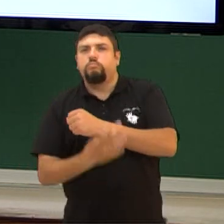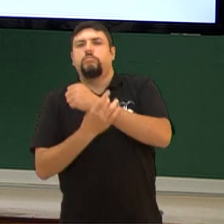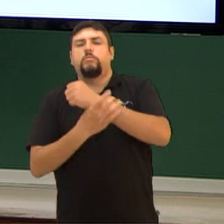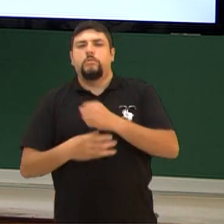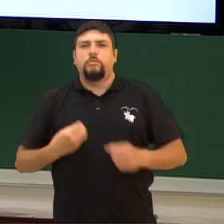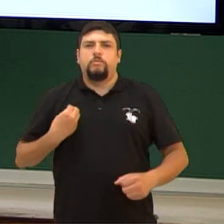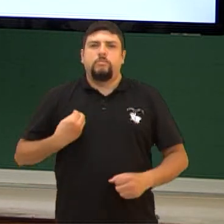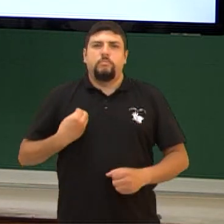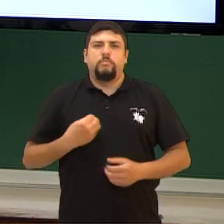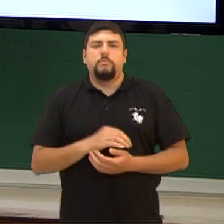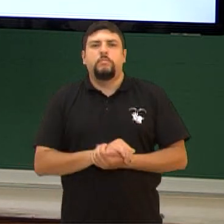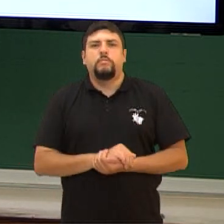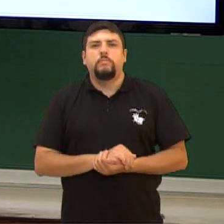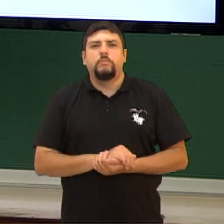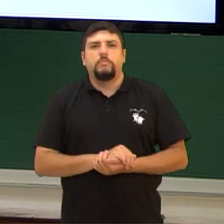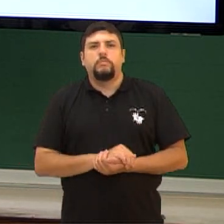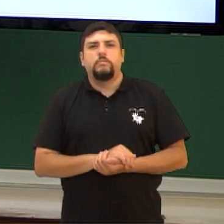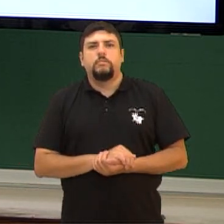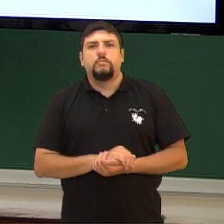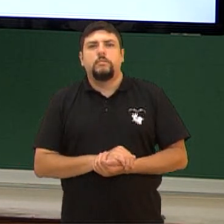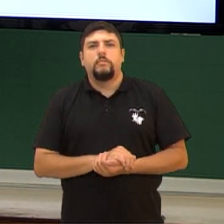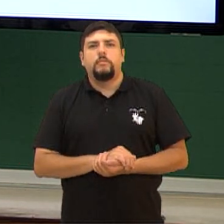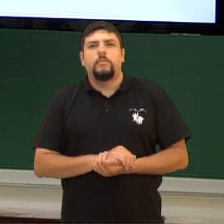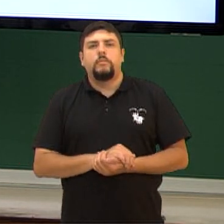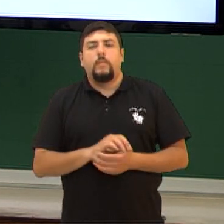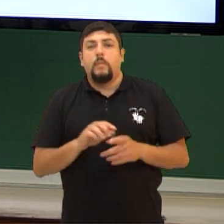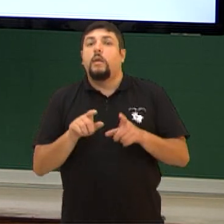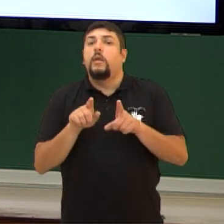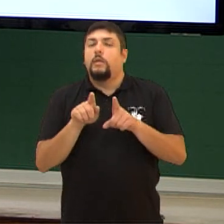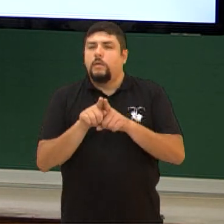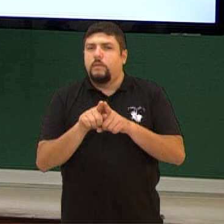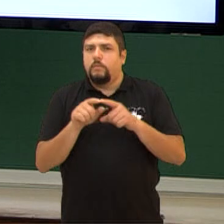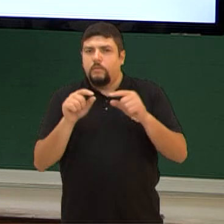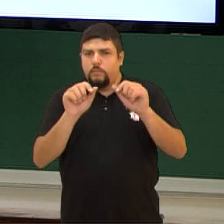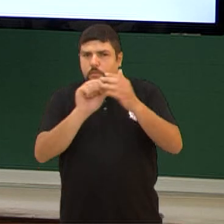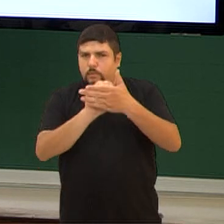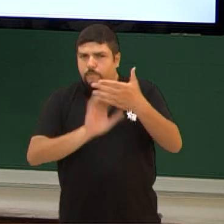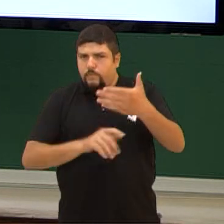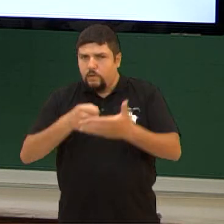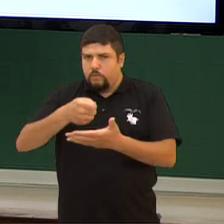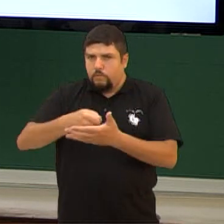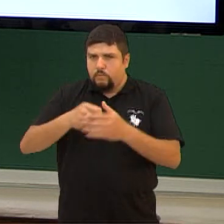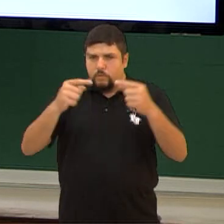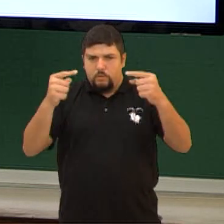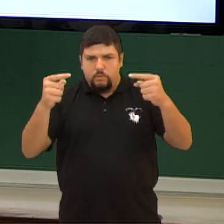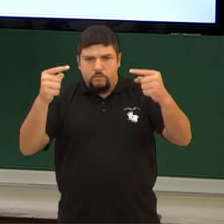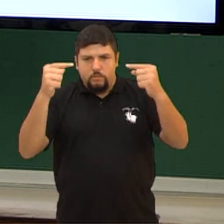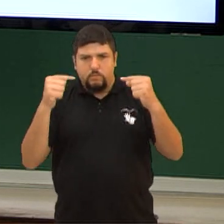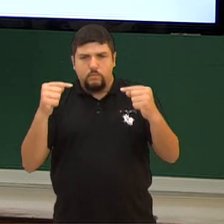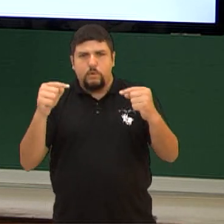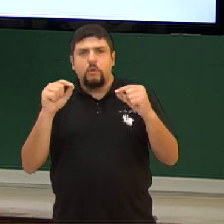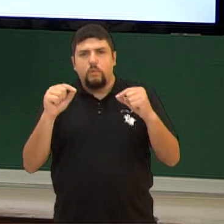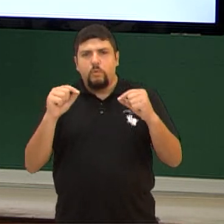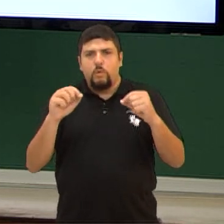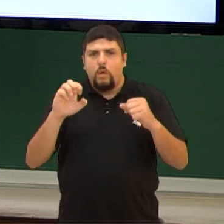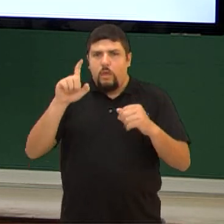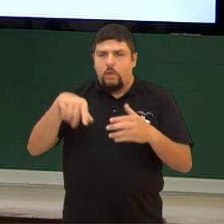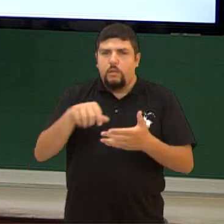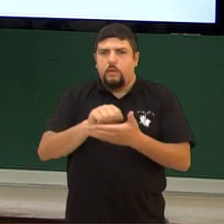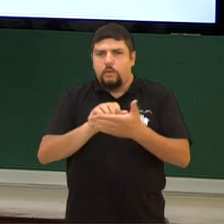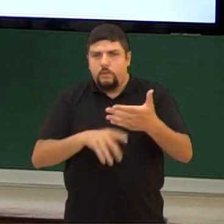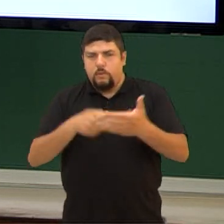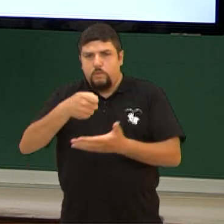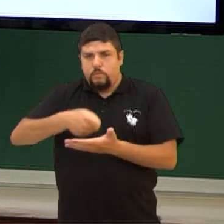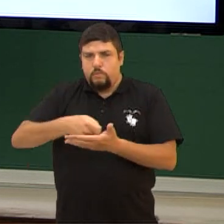tá bom? Importantíssimo isso. Inclusive, gente, logo abaixo, se eu não me engano, acho que o primeiro link é o da atividade obrigatória.